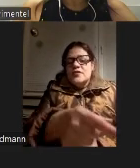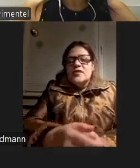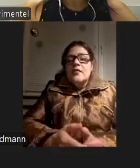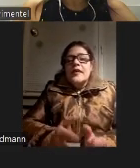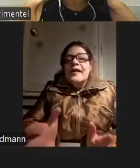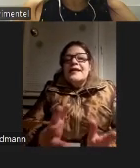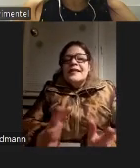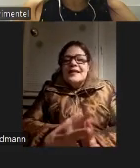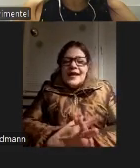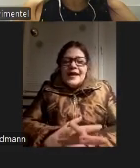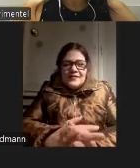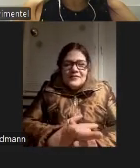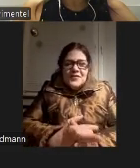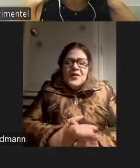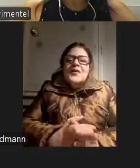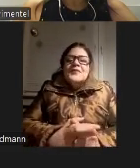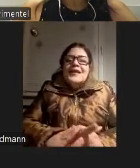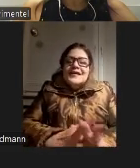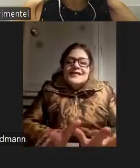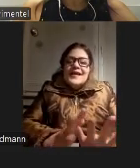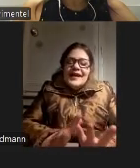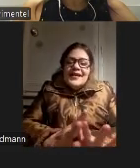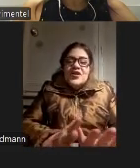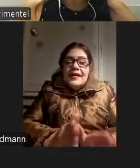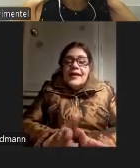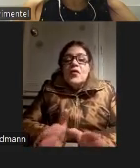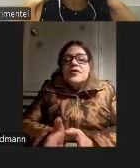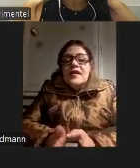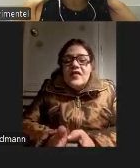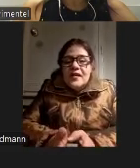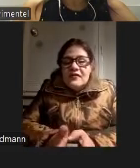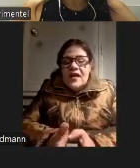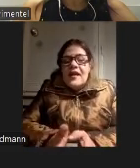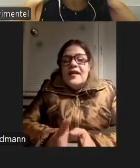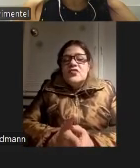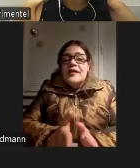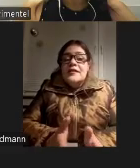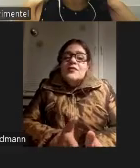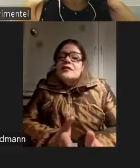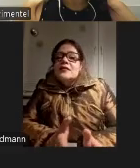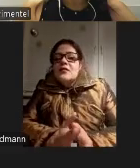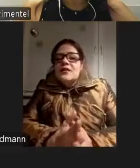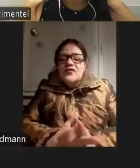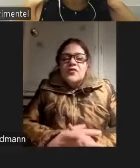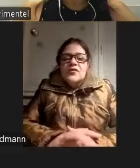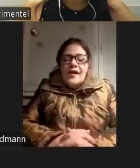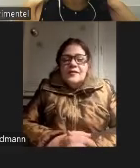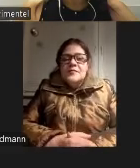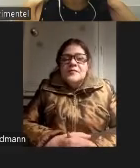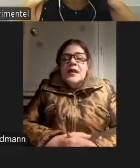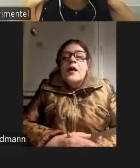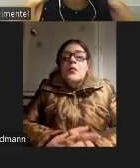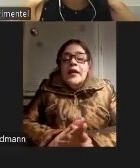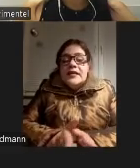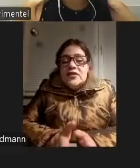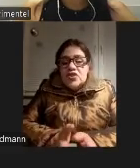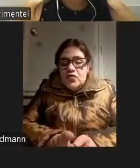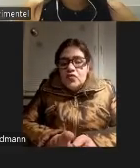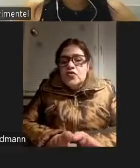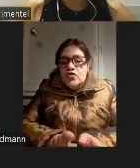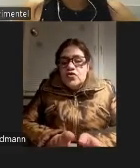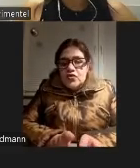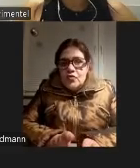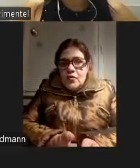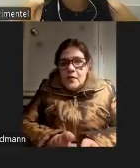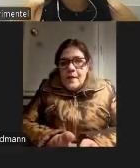corrigir isso. Então, quem é que quer tentar aí? Sem gaguejar, quem é que consegue falar isso aí e não sentir uma dificuldade? Ó, Porque nesse explica